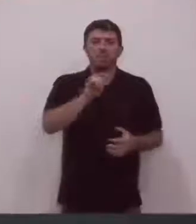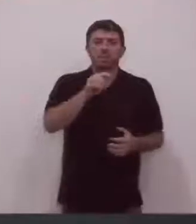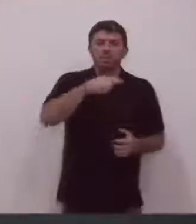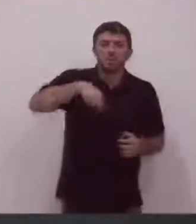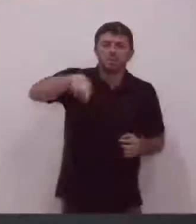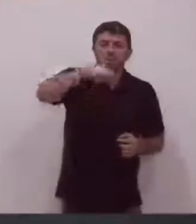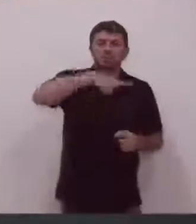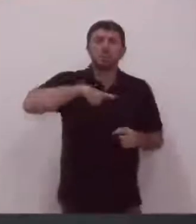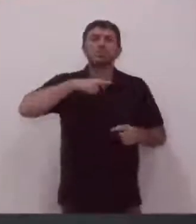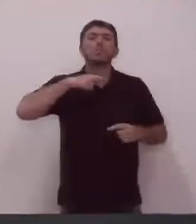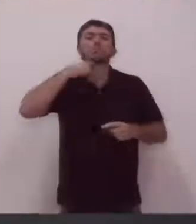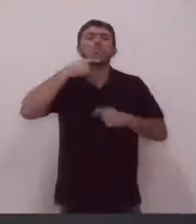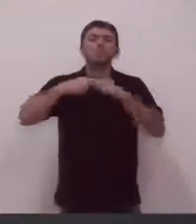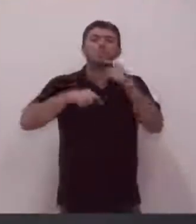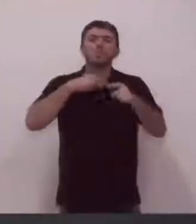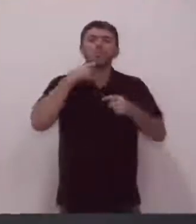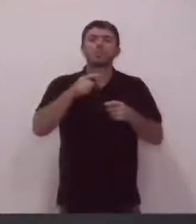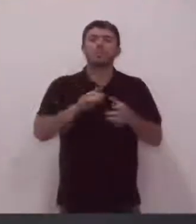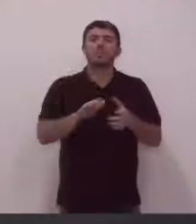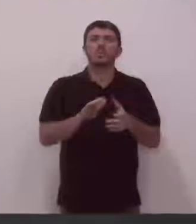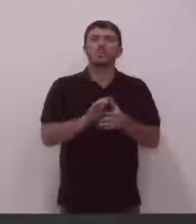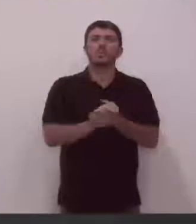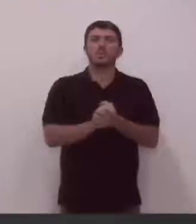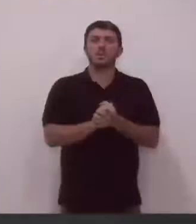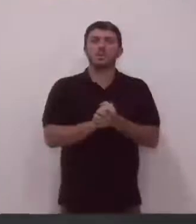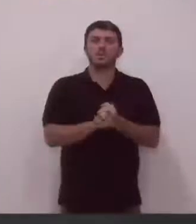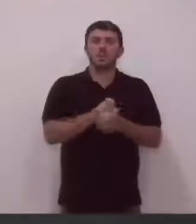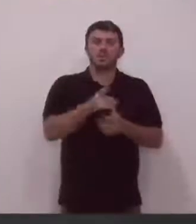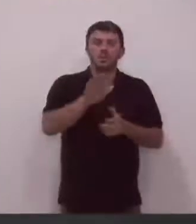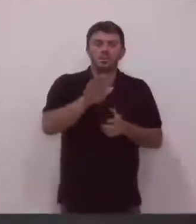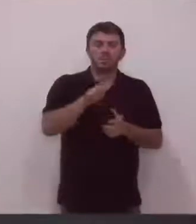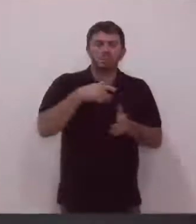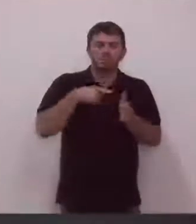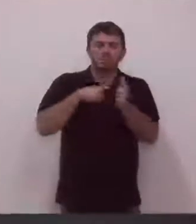Senhor presidente, pela ordem? Sim. Teremos a fala Tem fala